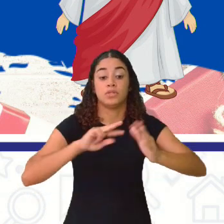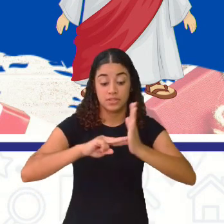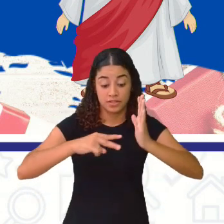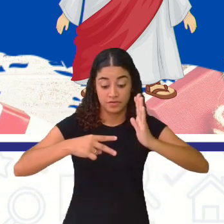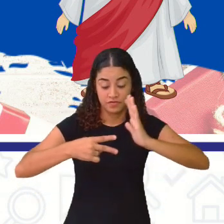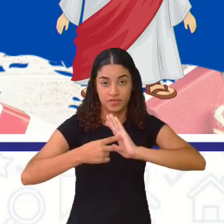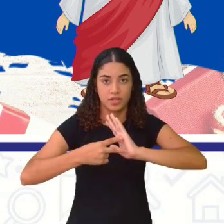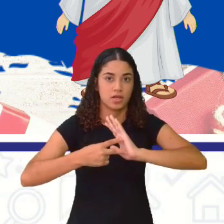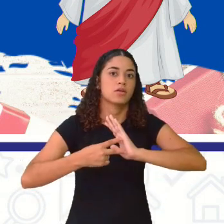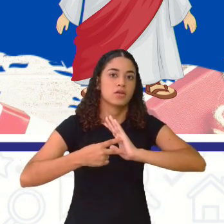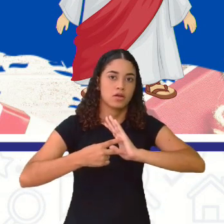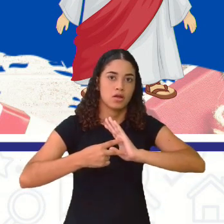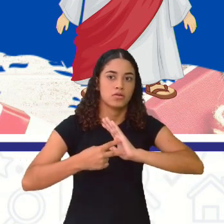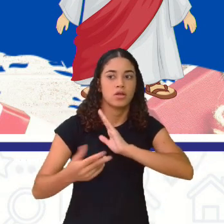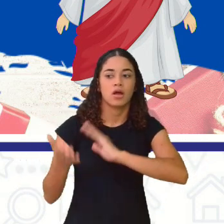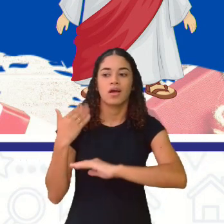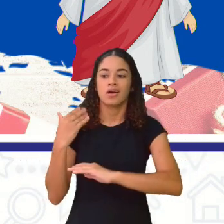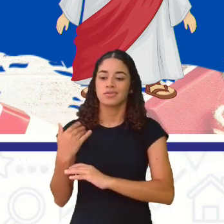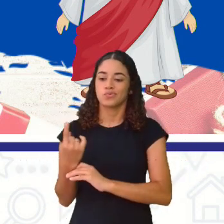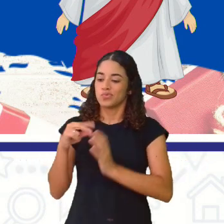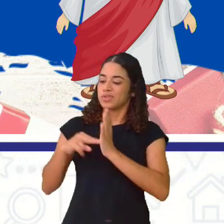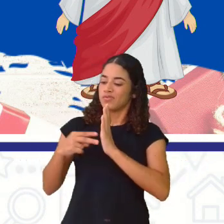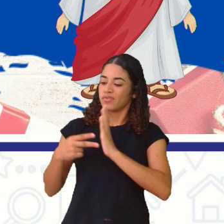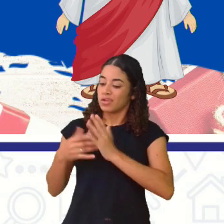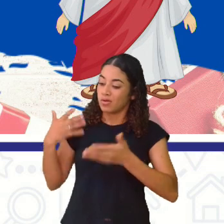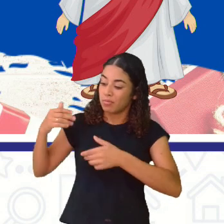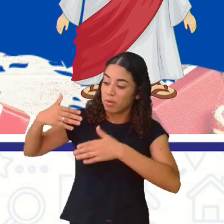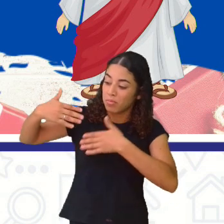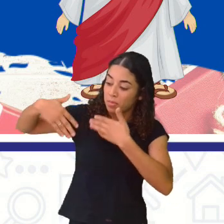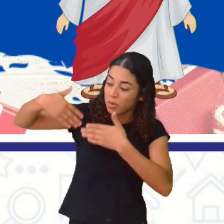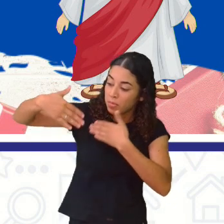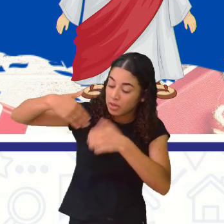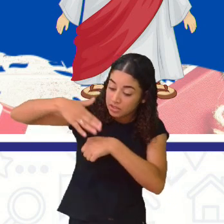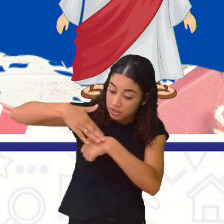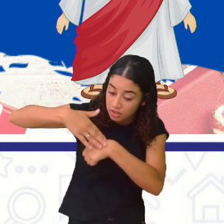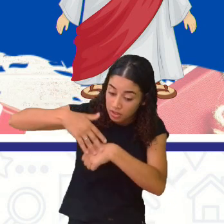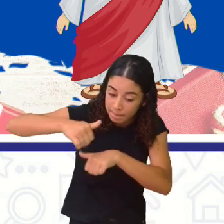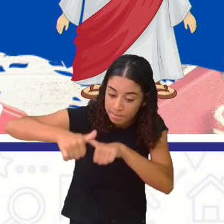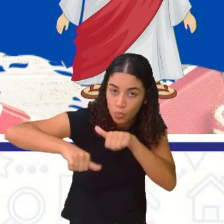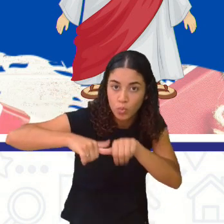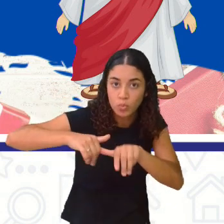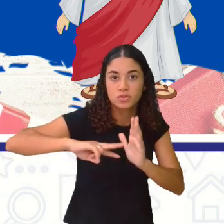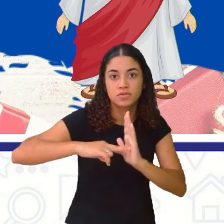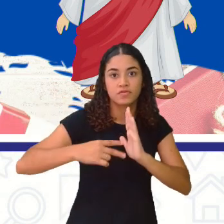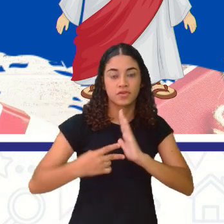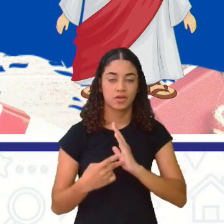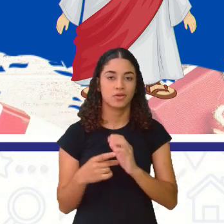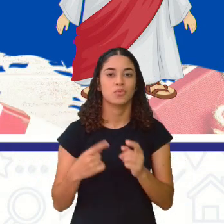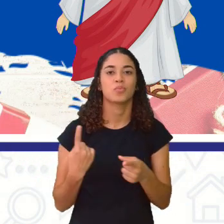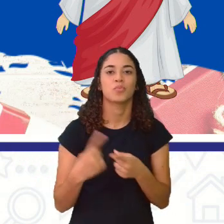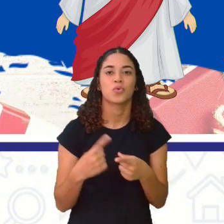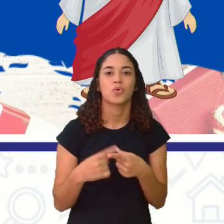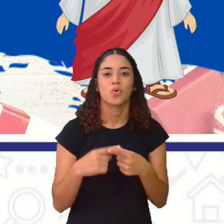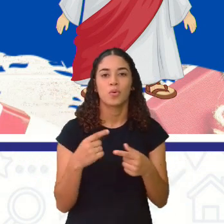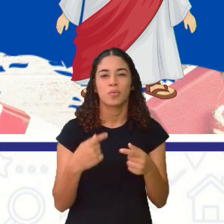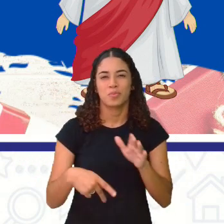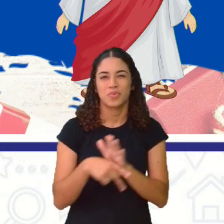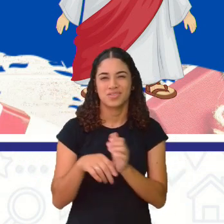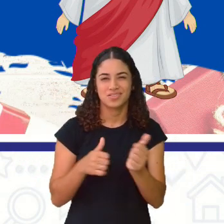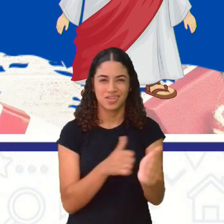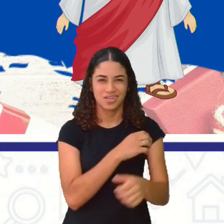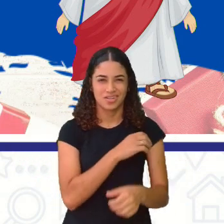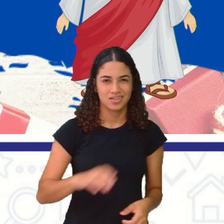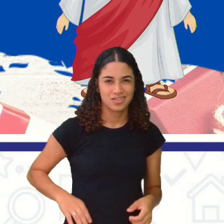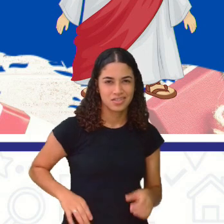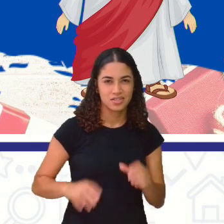ganhar um outro significado, na medida em que os cristãos católicos eles vão chegando nos territórios onde